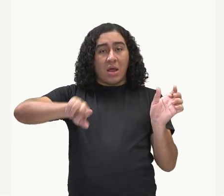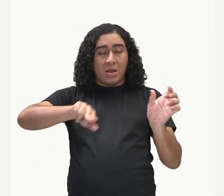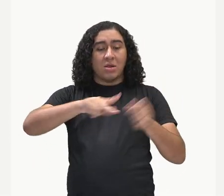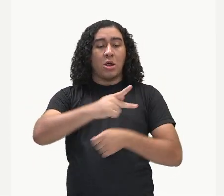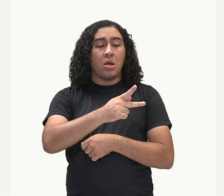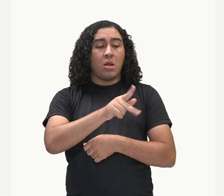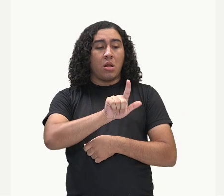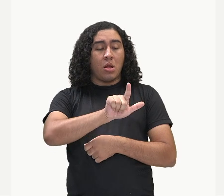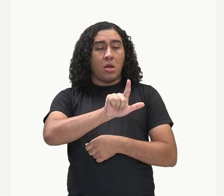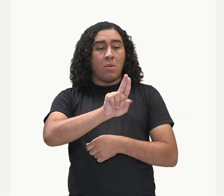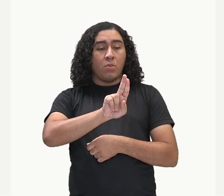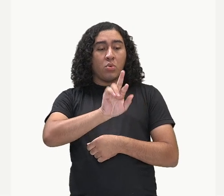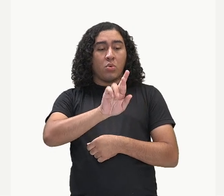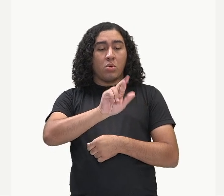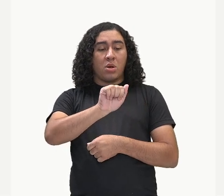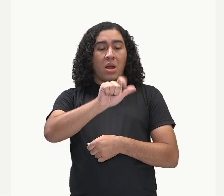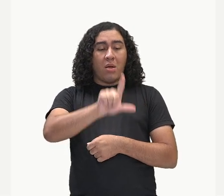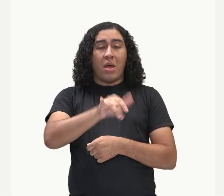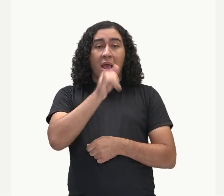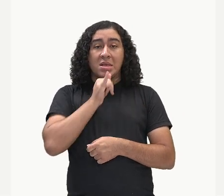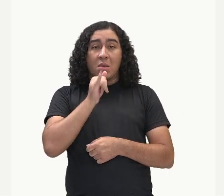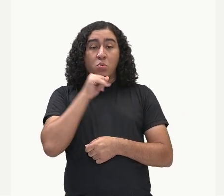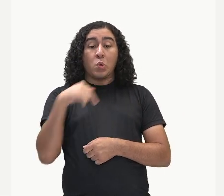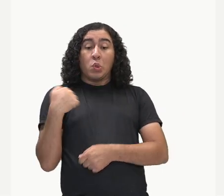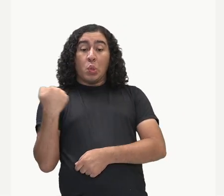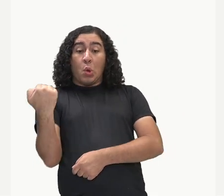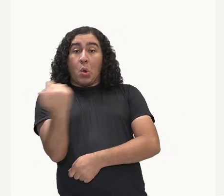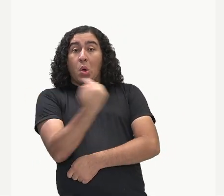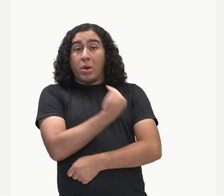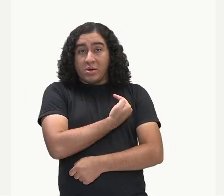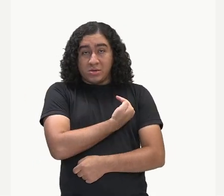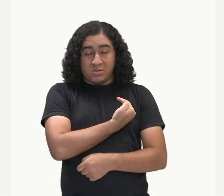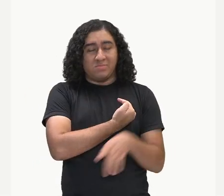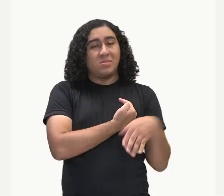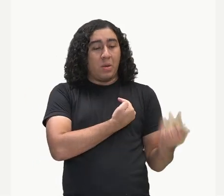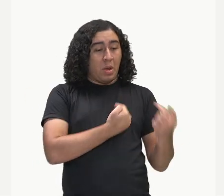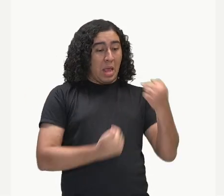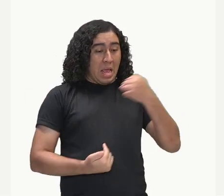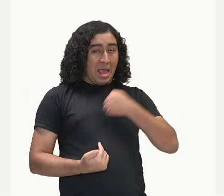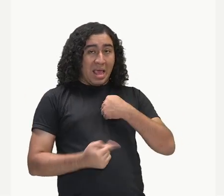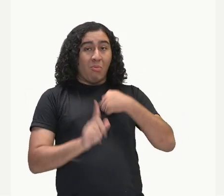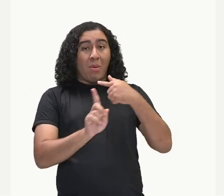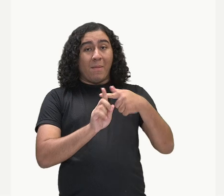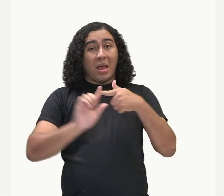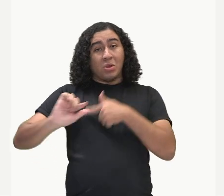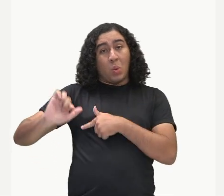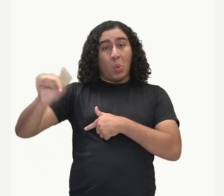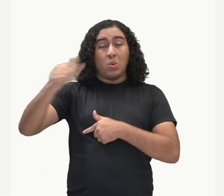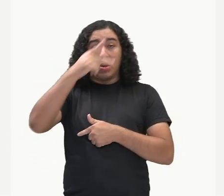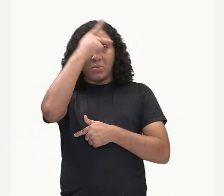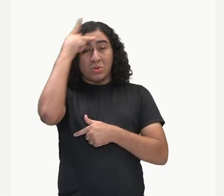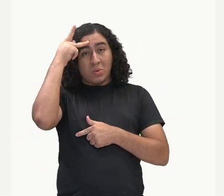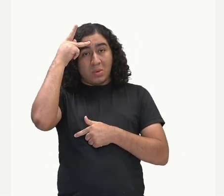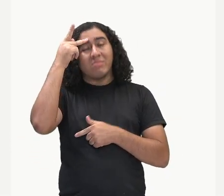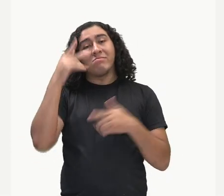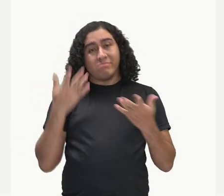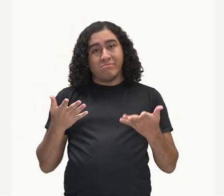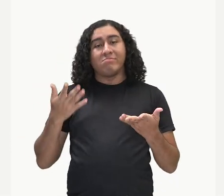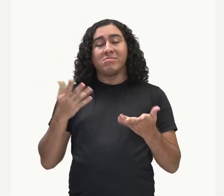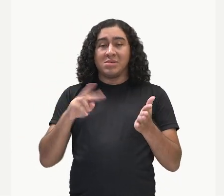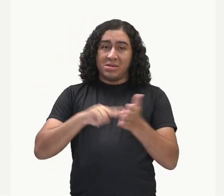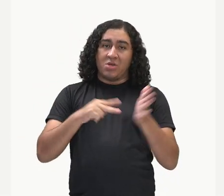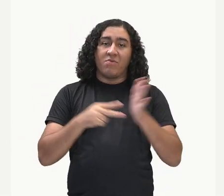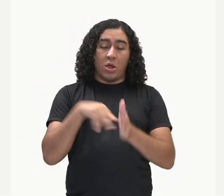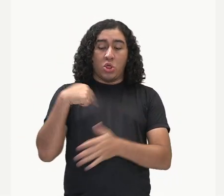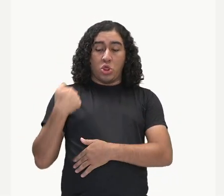de plural. Por exemplo, nós, eu vou estar falando de mais de uma pessoa. Eu e mais alguém, pelo menos, vai